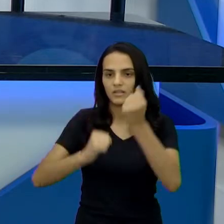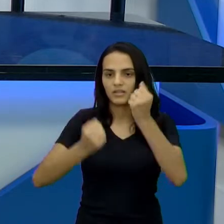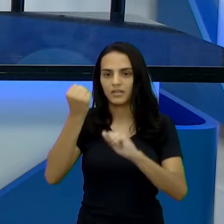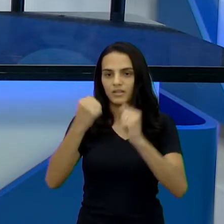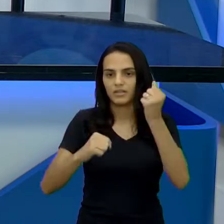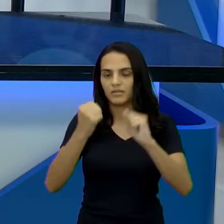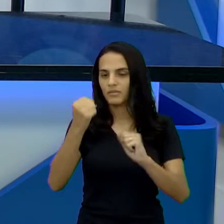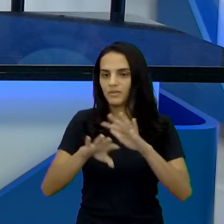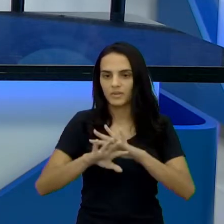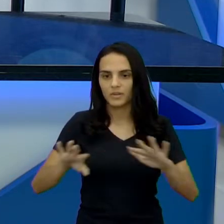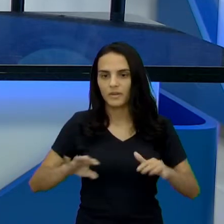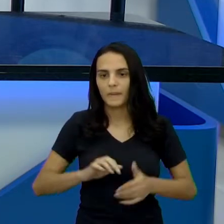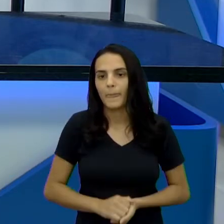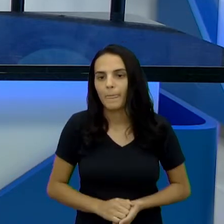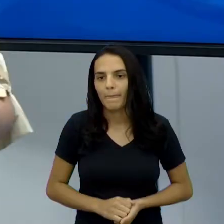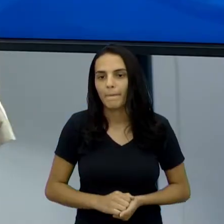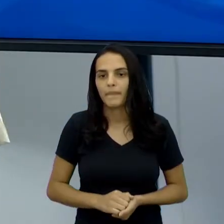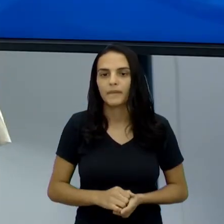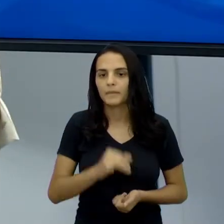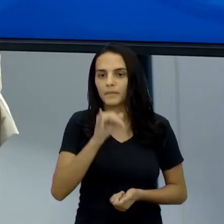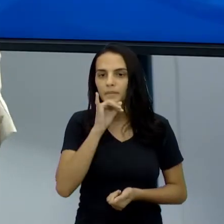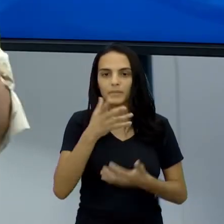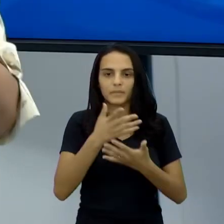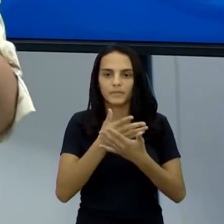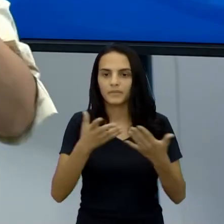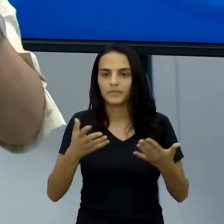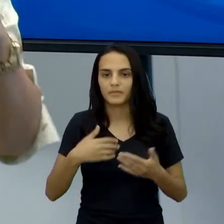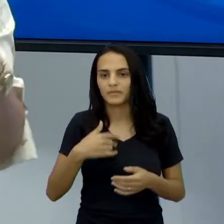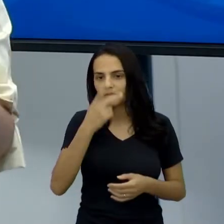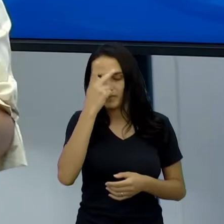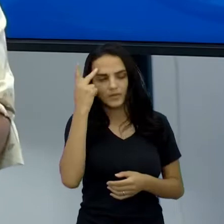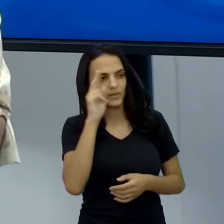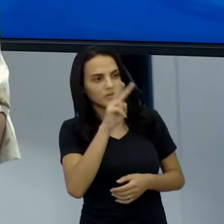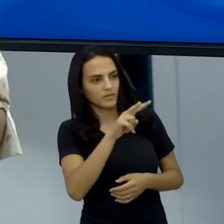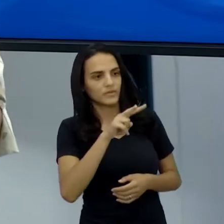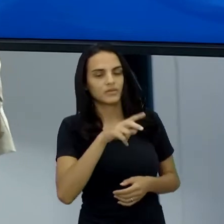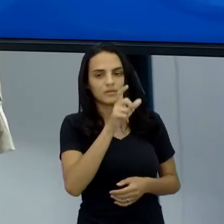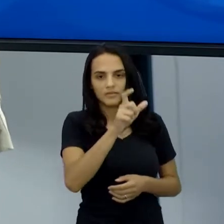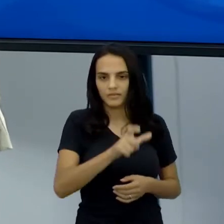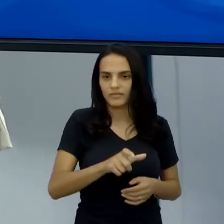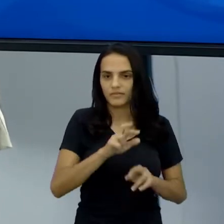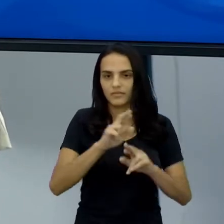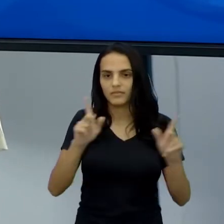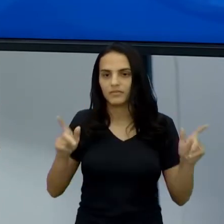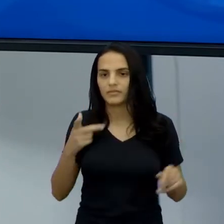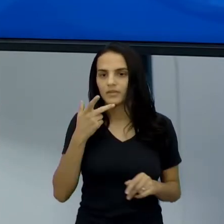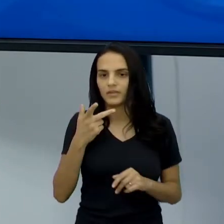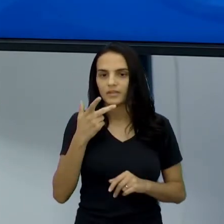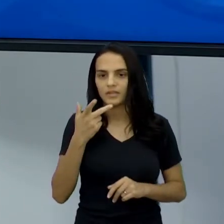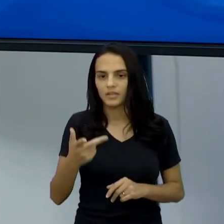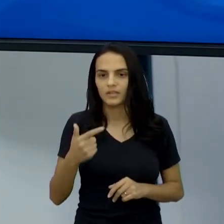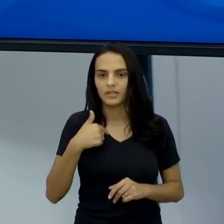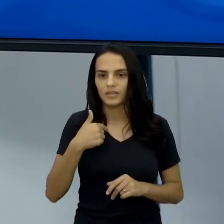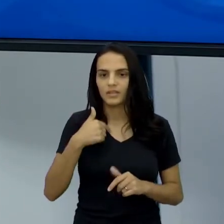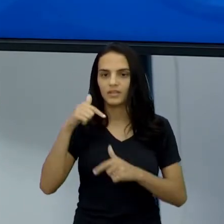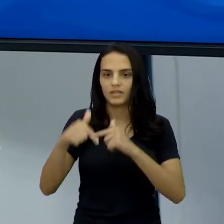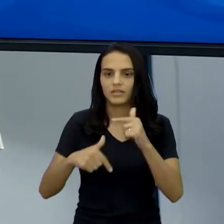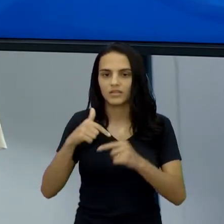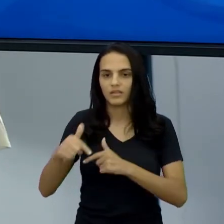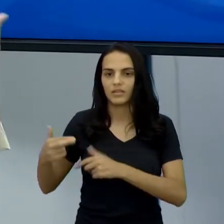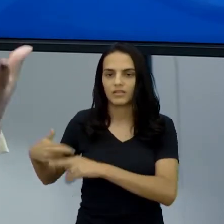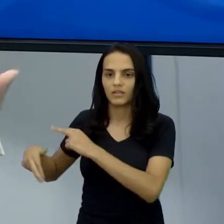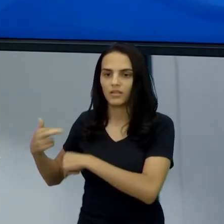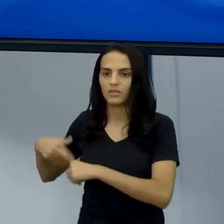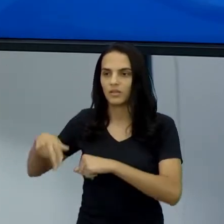tênis. Pronto. Desconstruiu a pessoa que ele tinha, né, a visão. Ele falava que eu ia trabalhar com